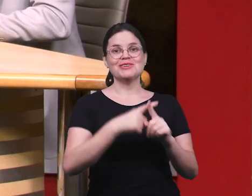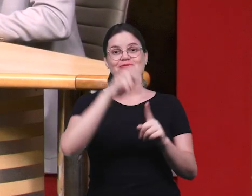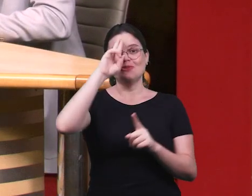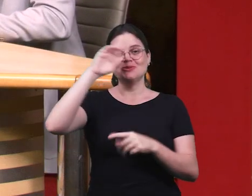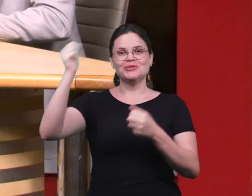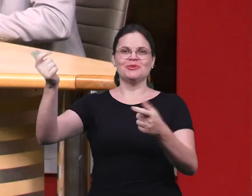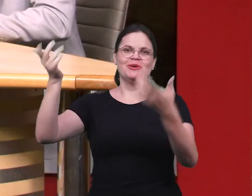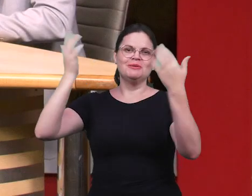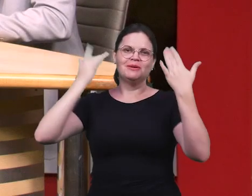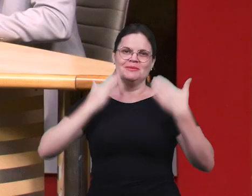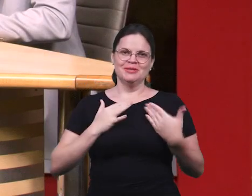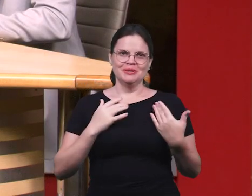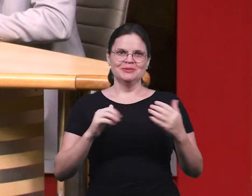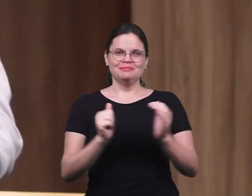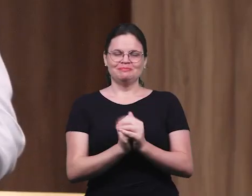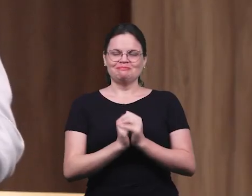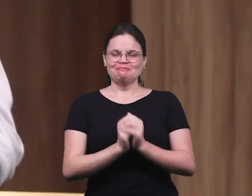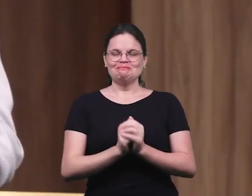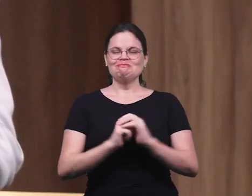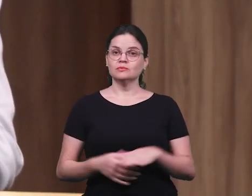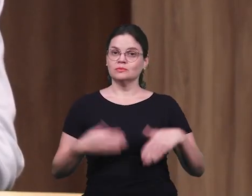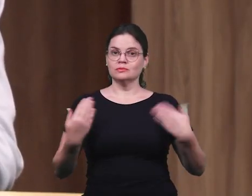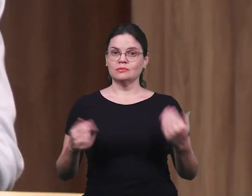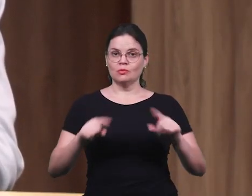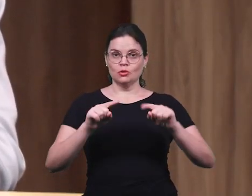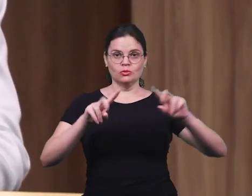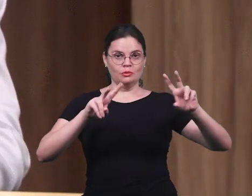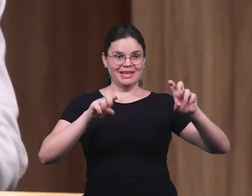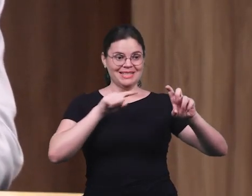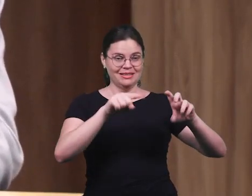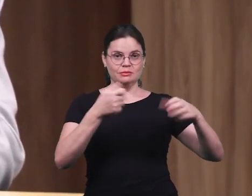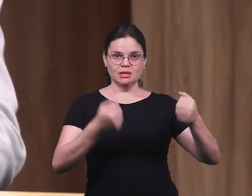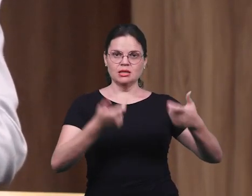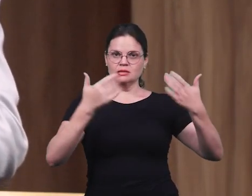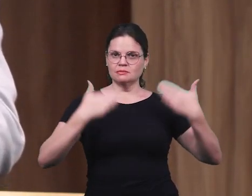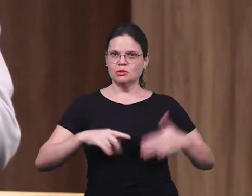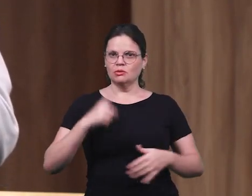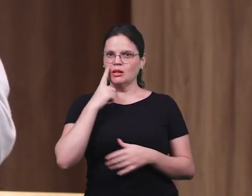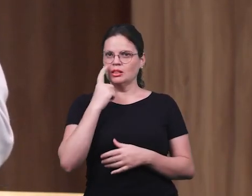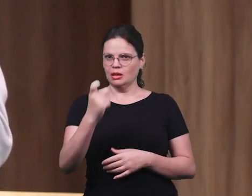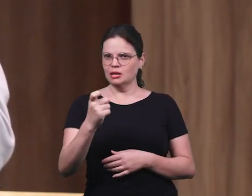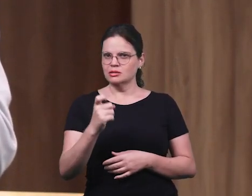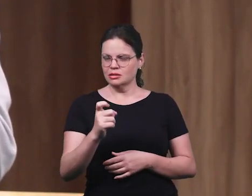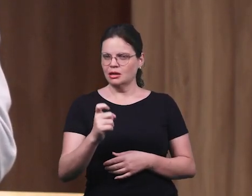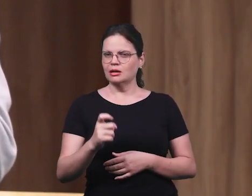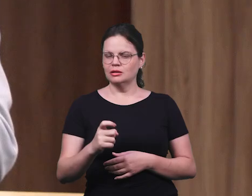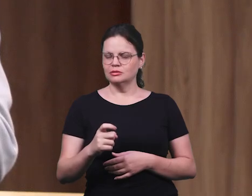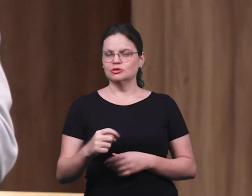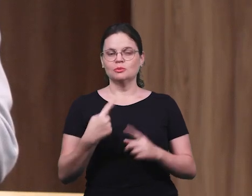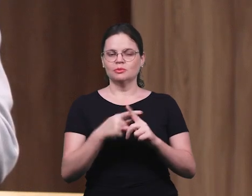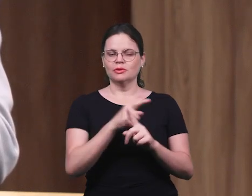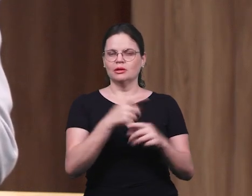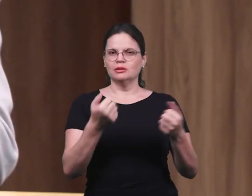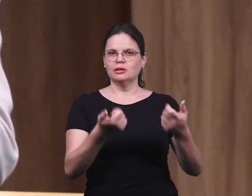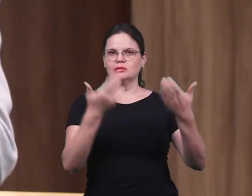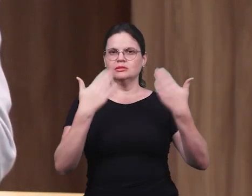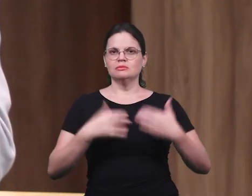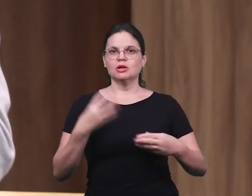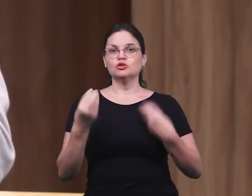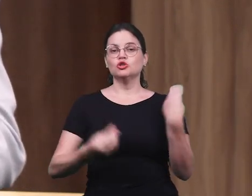a Muito essência, bom. né? Muito bom. Em relação a esse tema, é interessante observar, para a gente fechar aqui, que a gente está falando